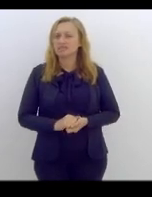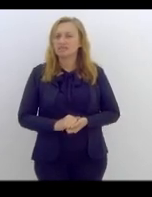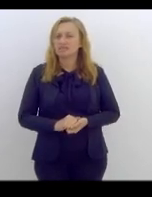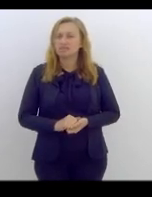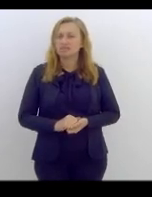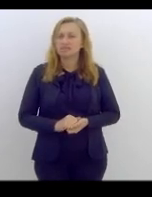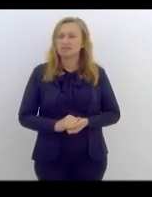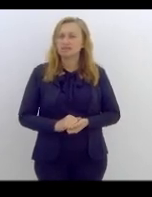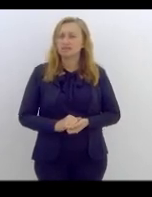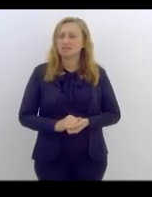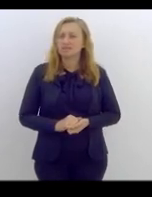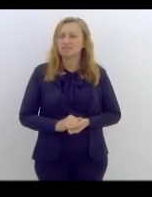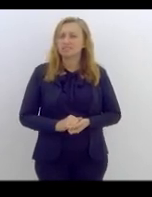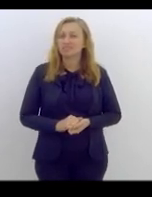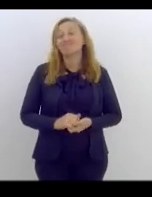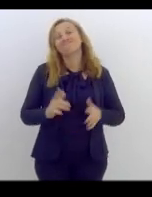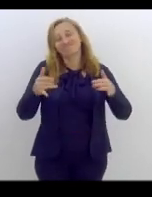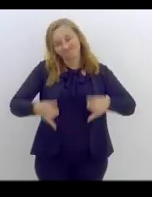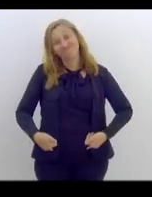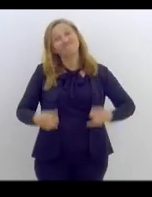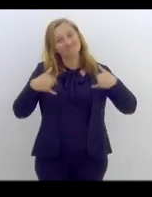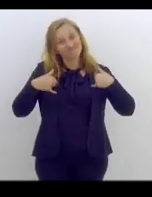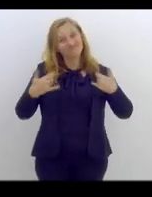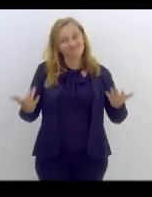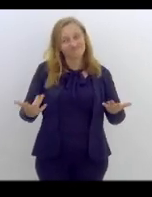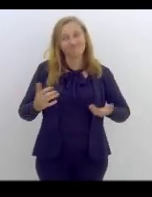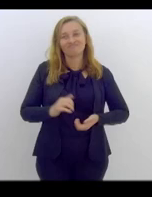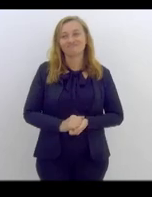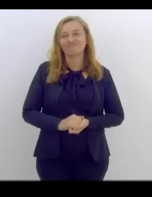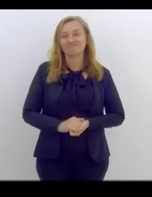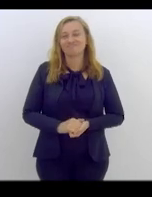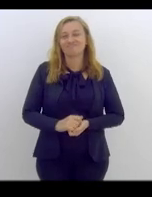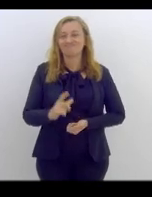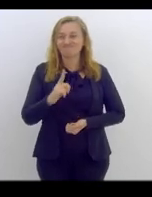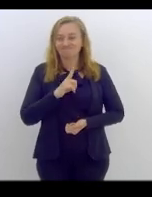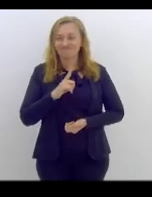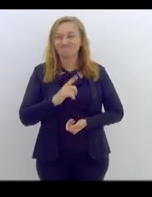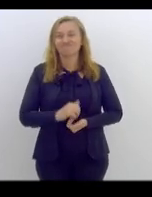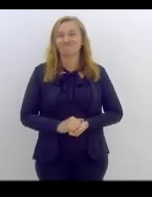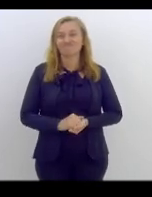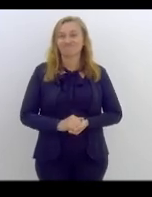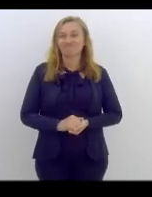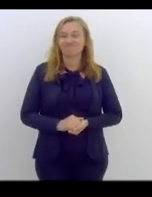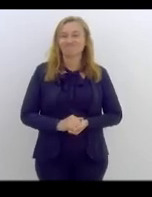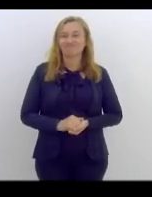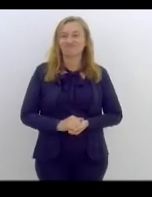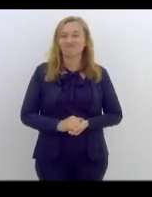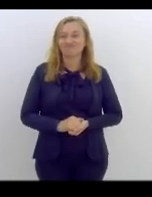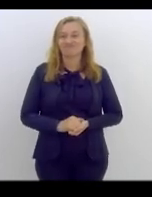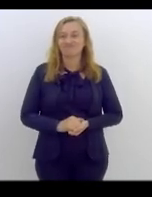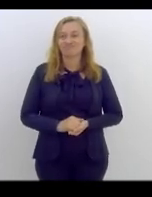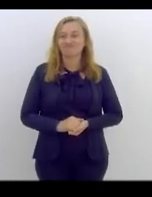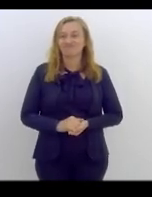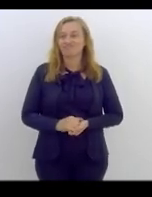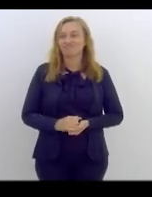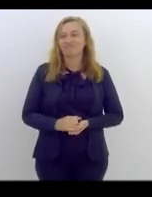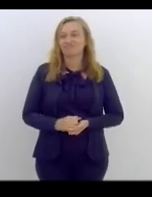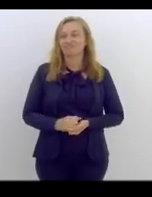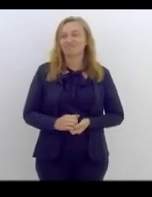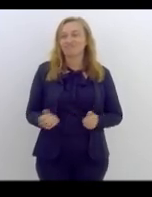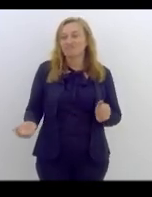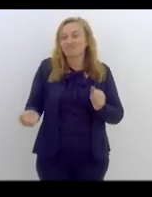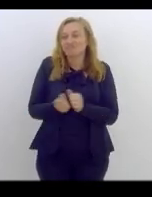a gente fica só muito orgulhoso de ter podido dividir o tempo na Terra com uma pessoa